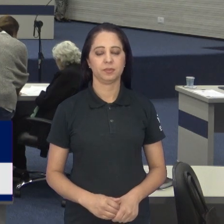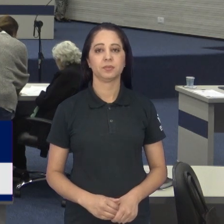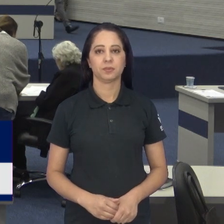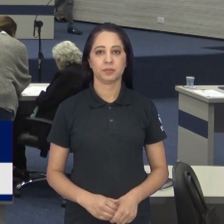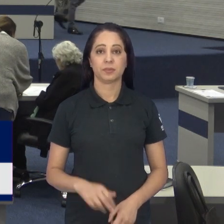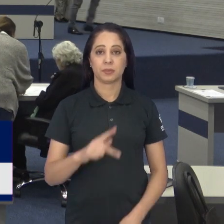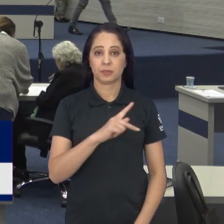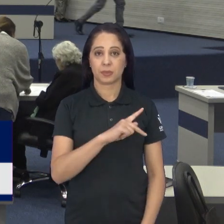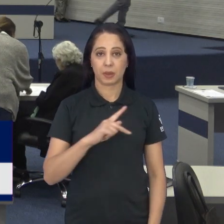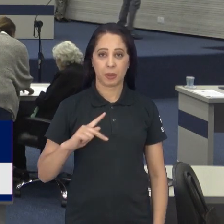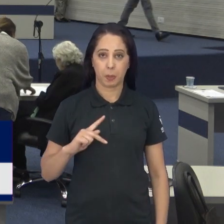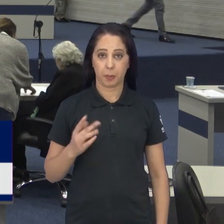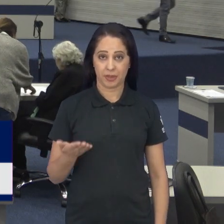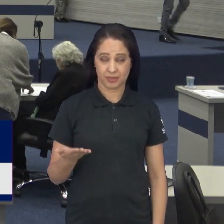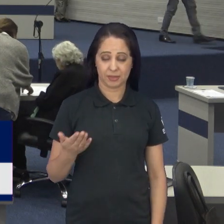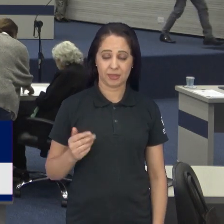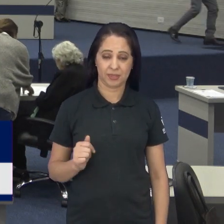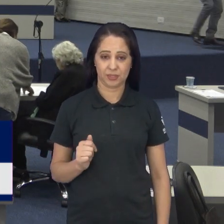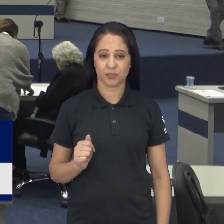Senhor presidente, antes de entrar